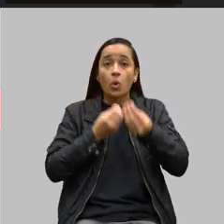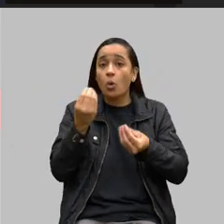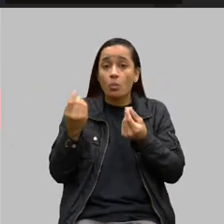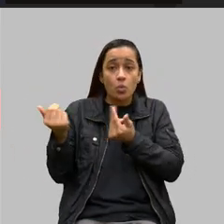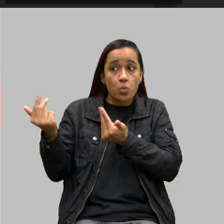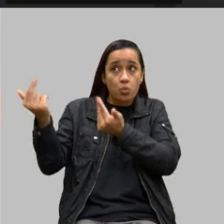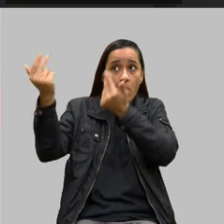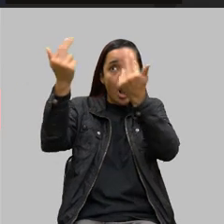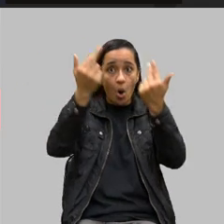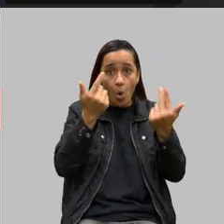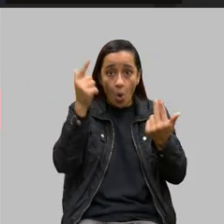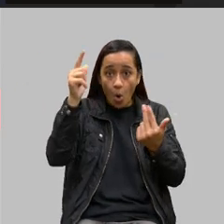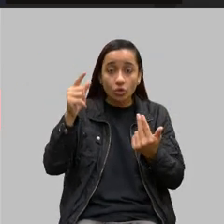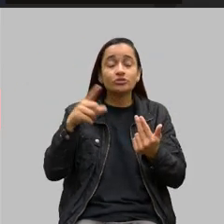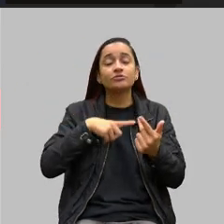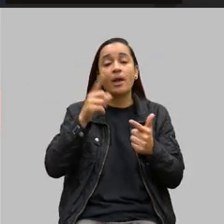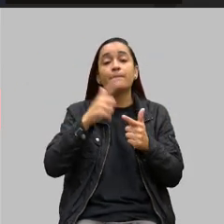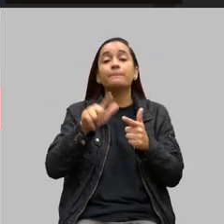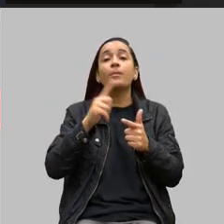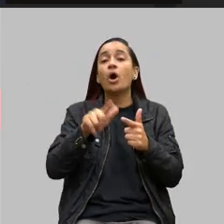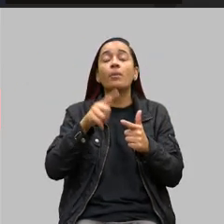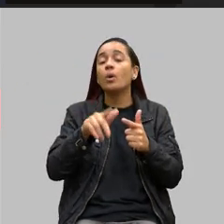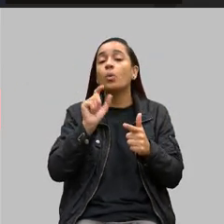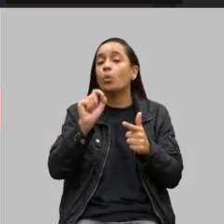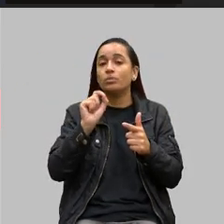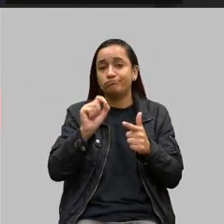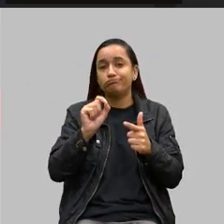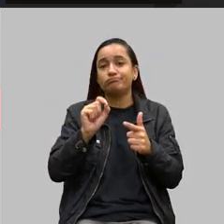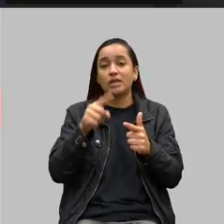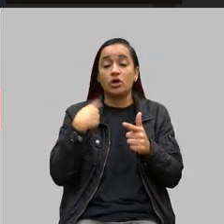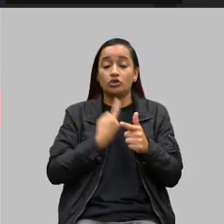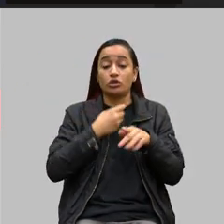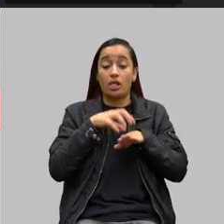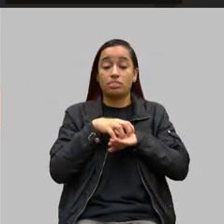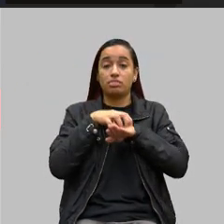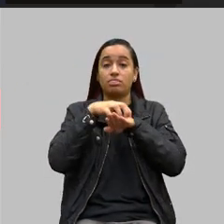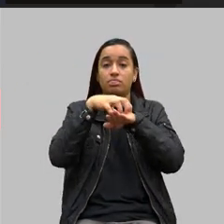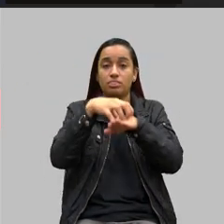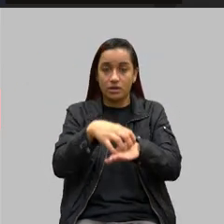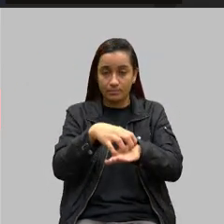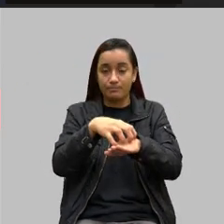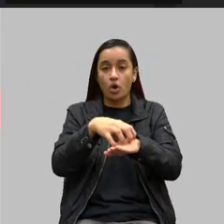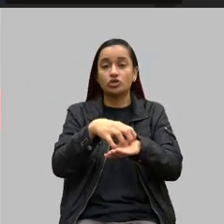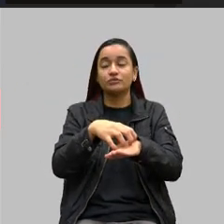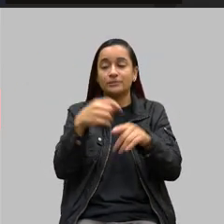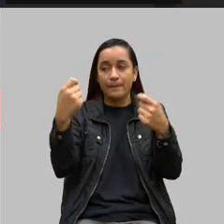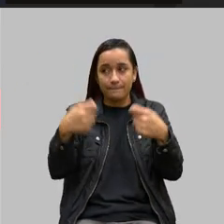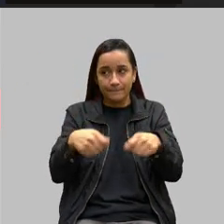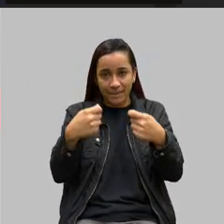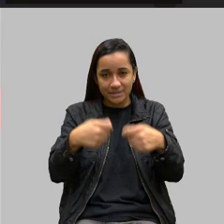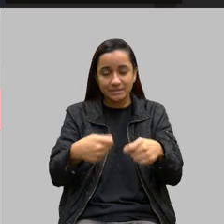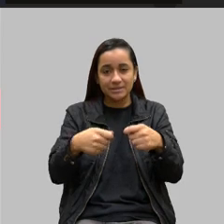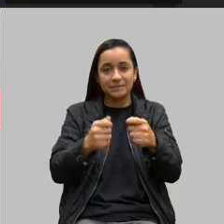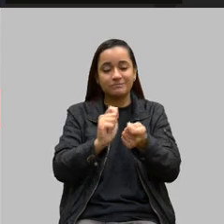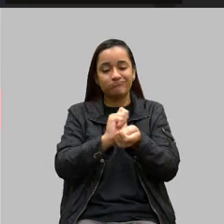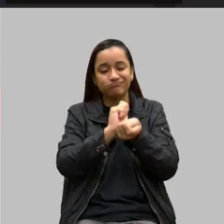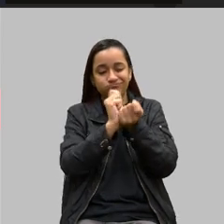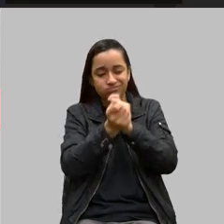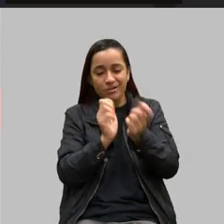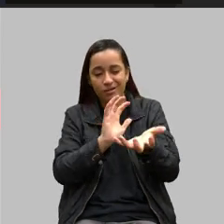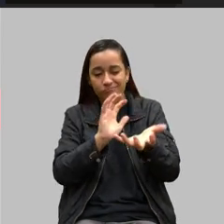do Brasil né um problema de né eu digo que o nosso transporte ele tá né precisando de passar por um por uma